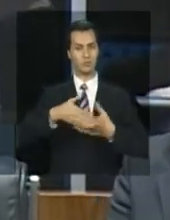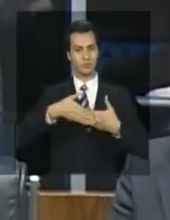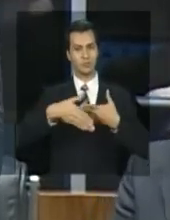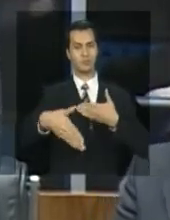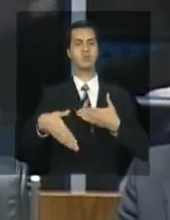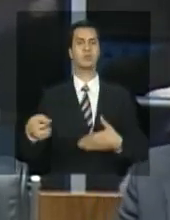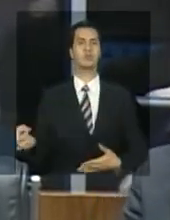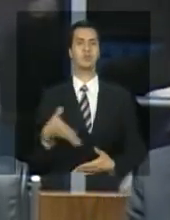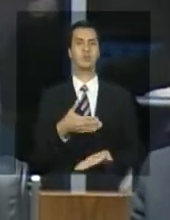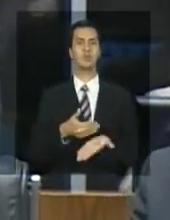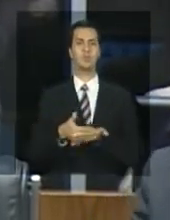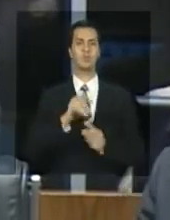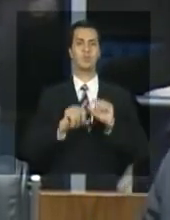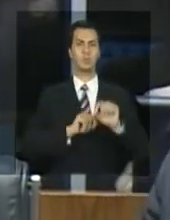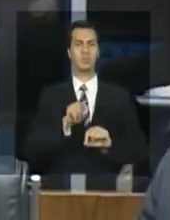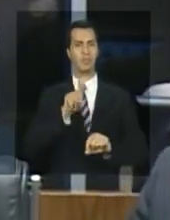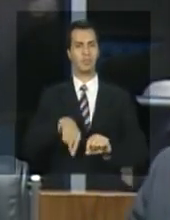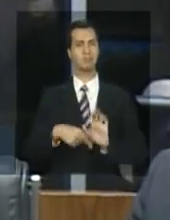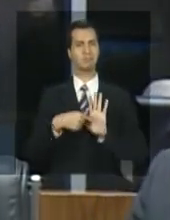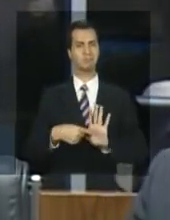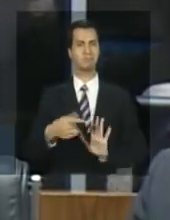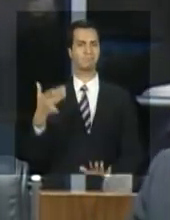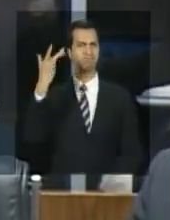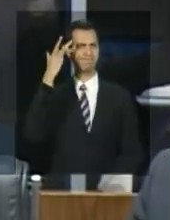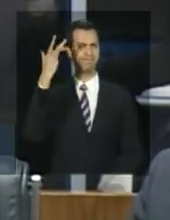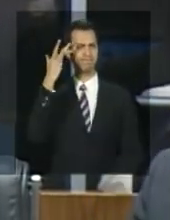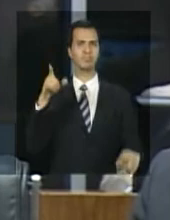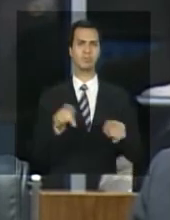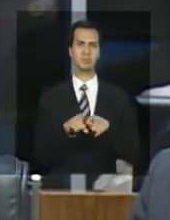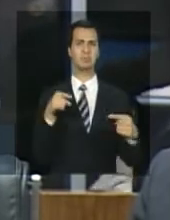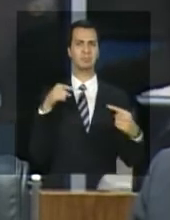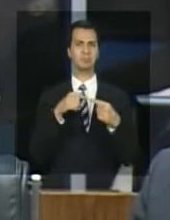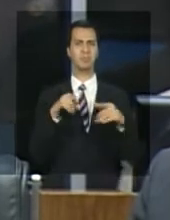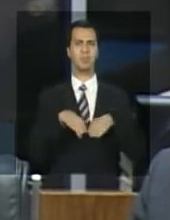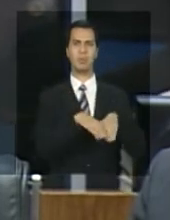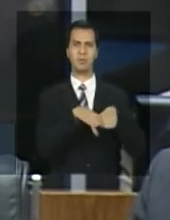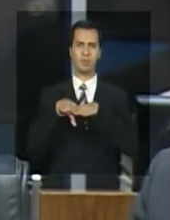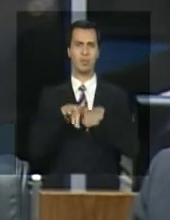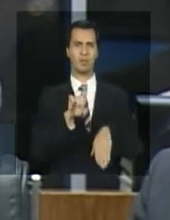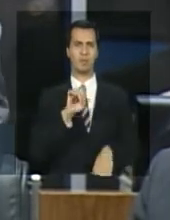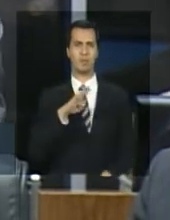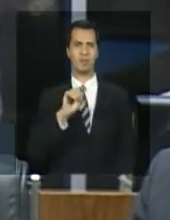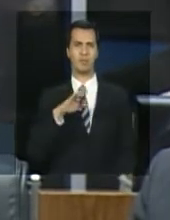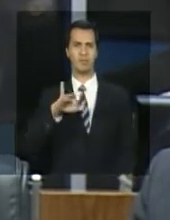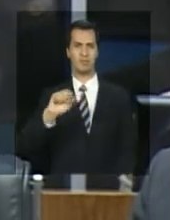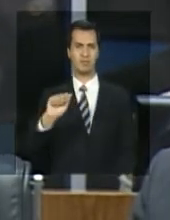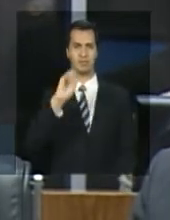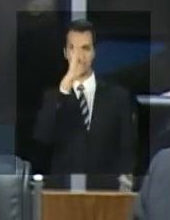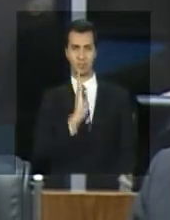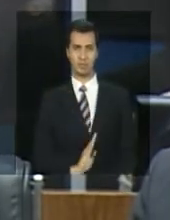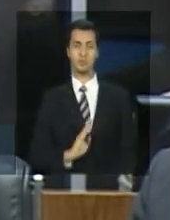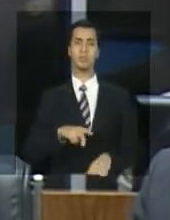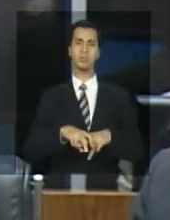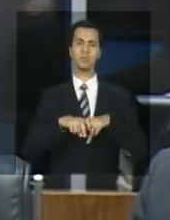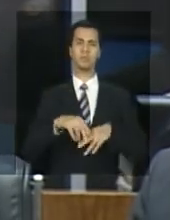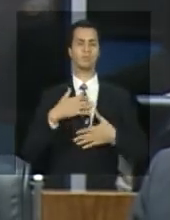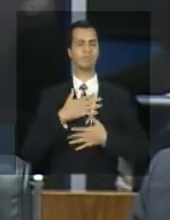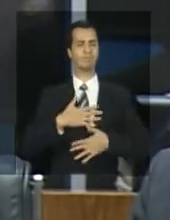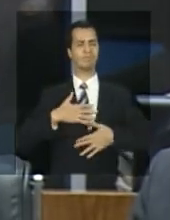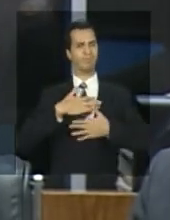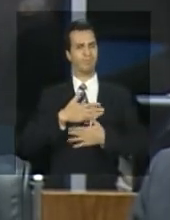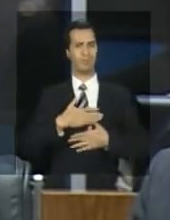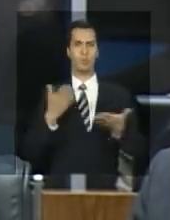da maturidade e da força da democracia brasileira. Por isso, muito me honra dirigir-me